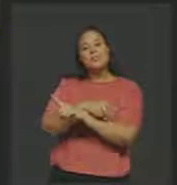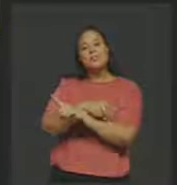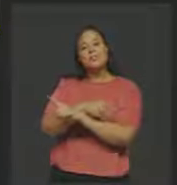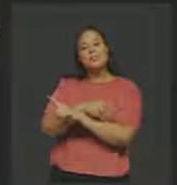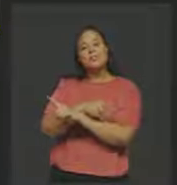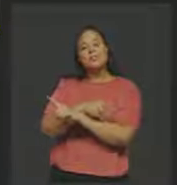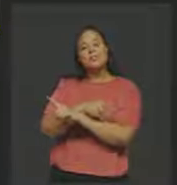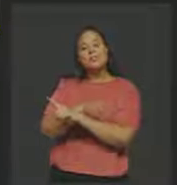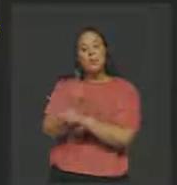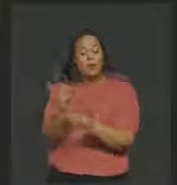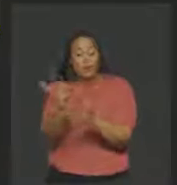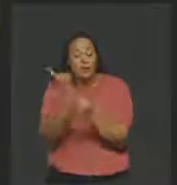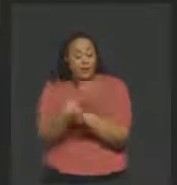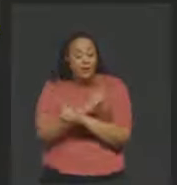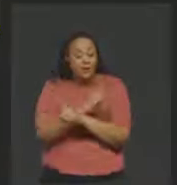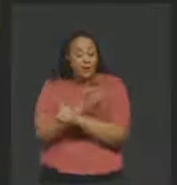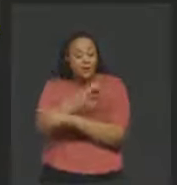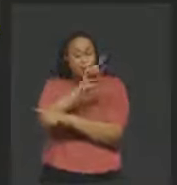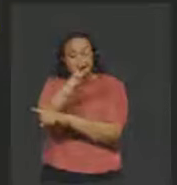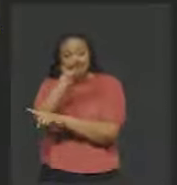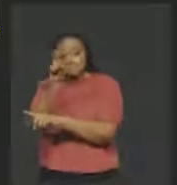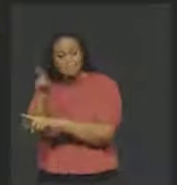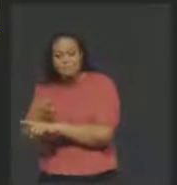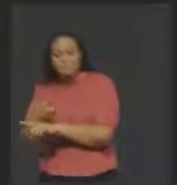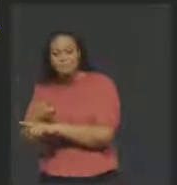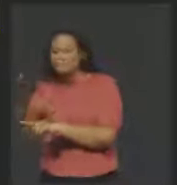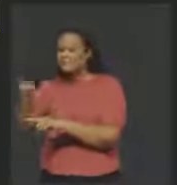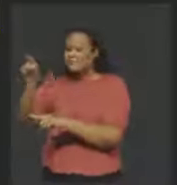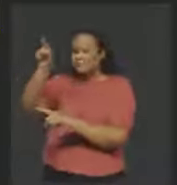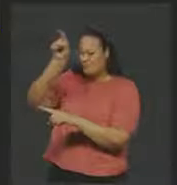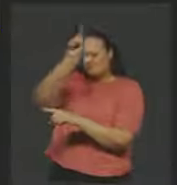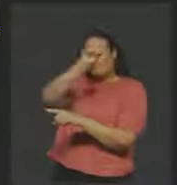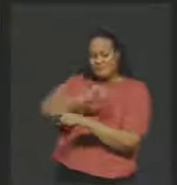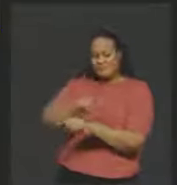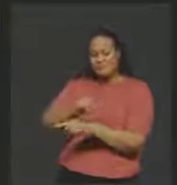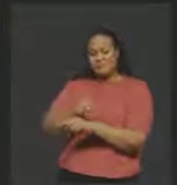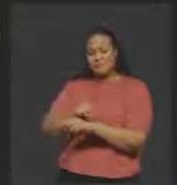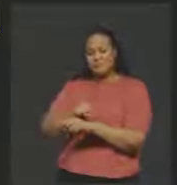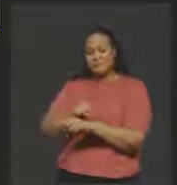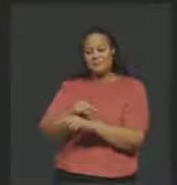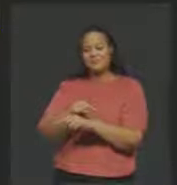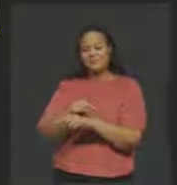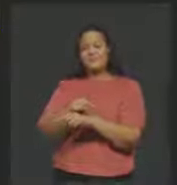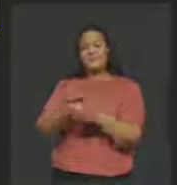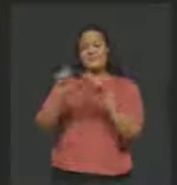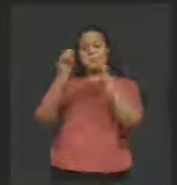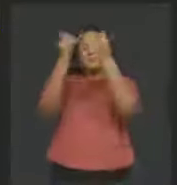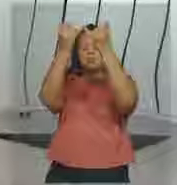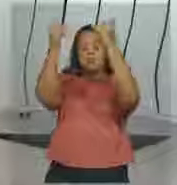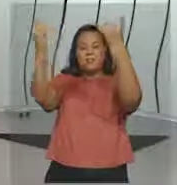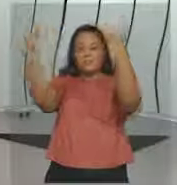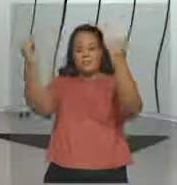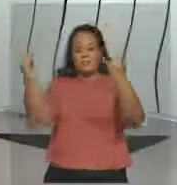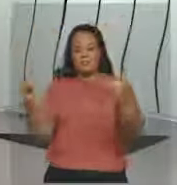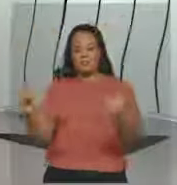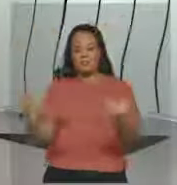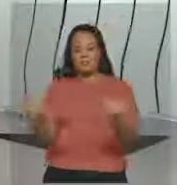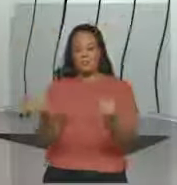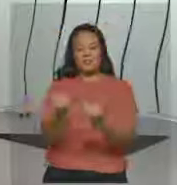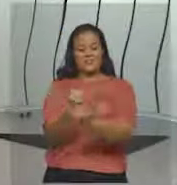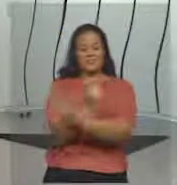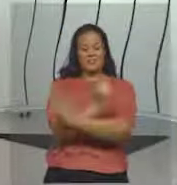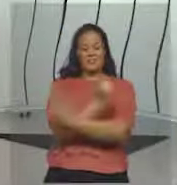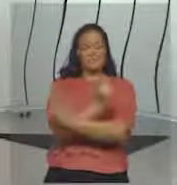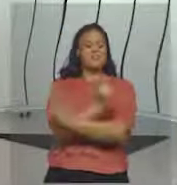aqui, ó. Isso é uma convenção, convencionou-se que o sentido da corrente elétrica é contrário ao sentido